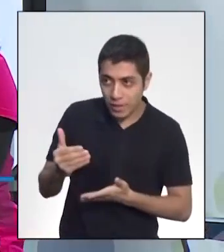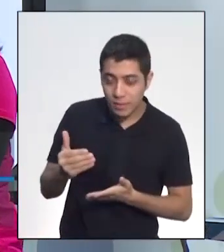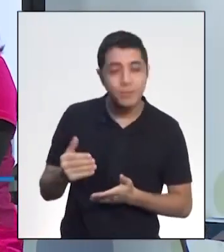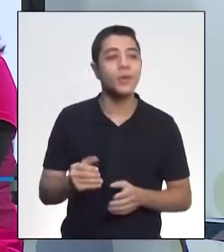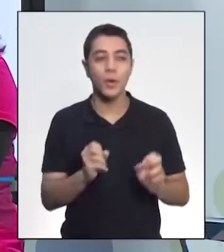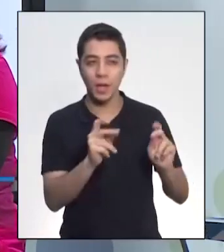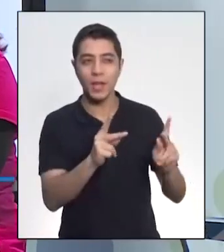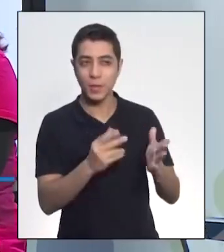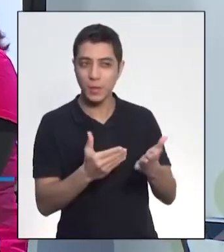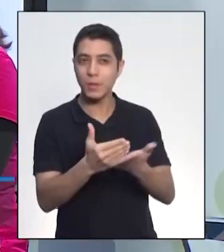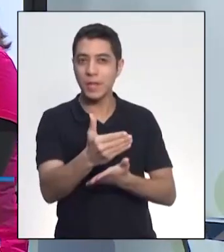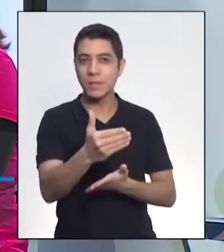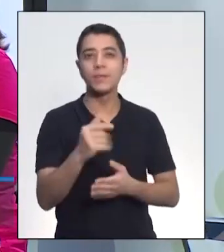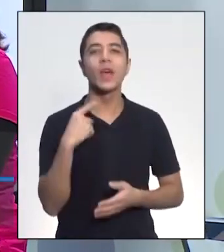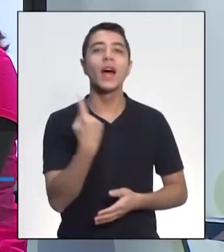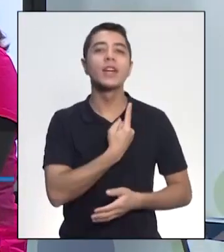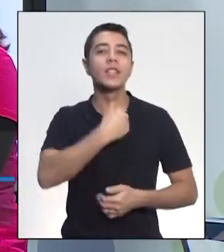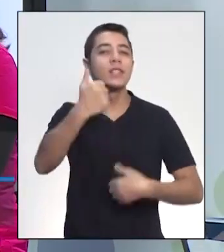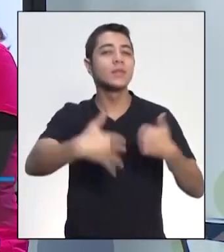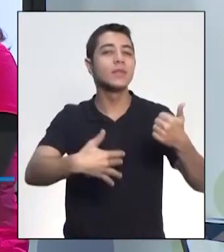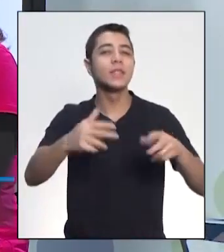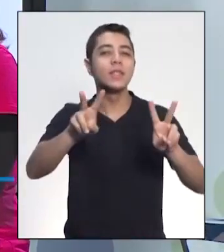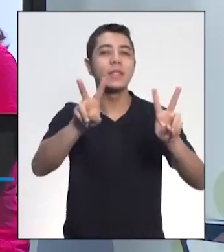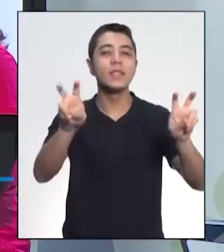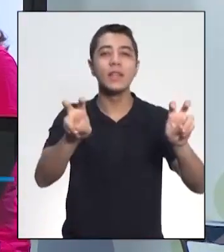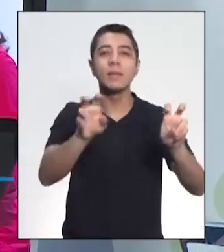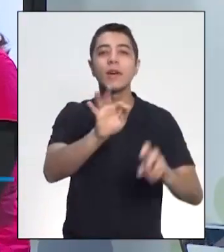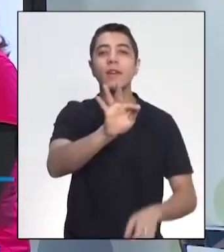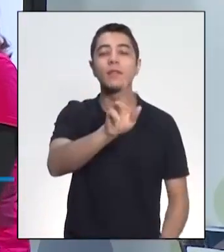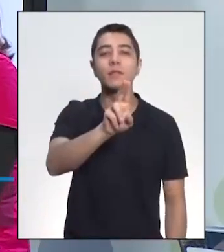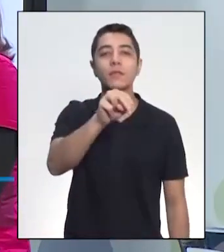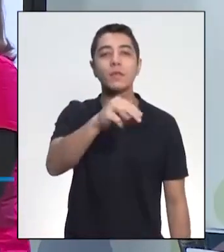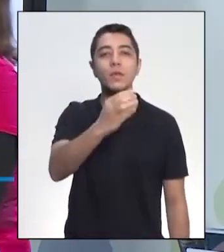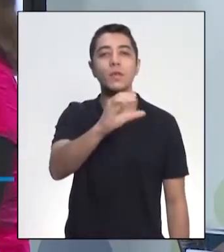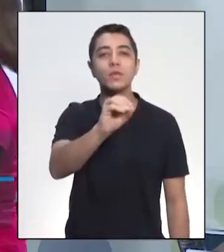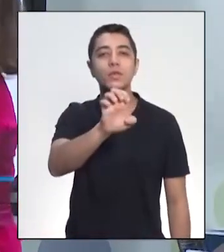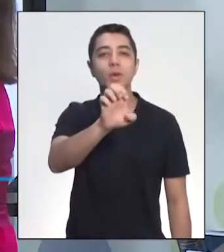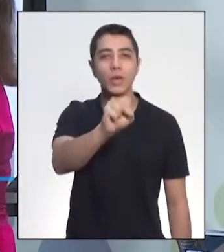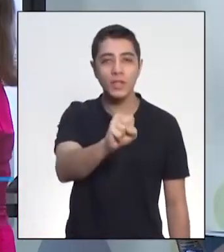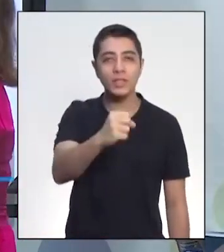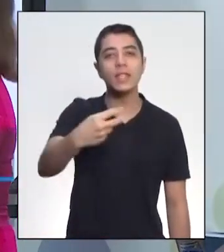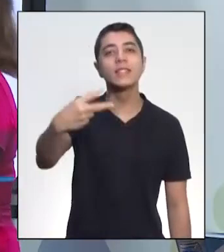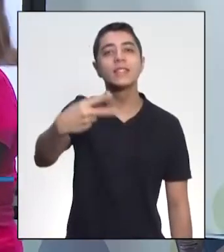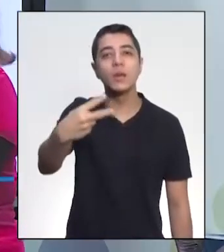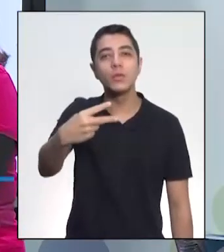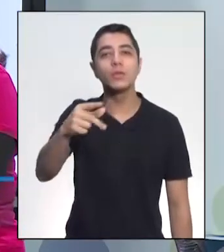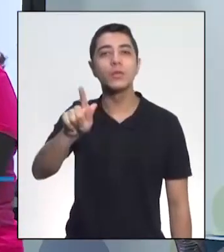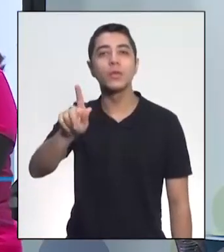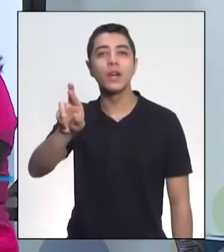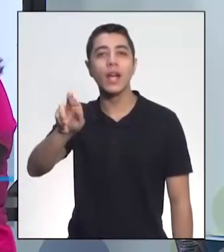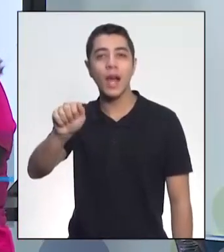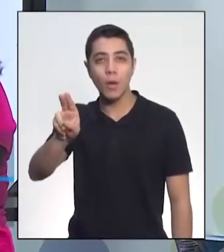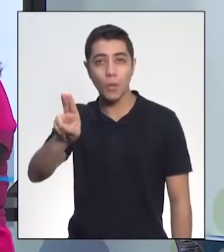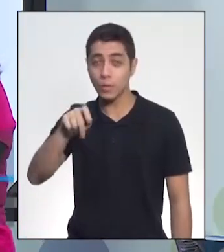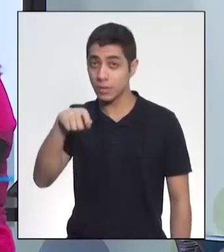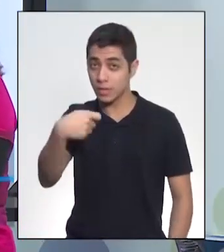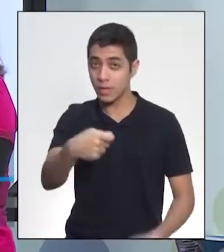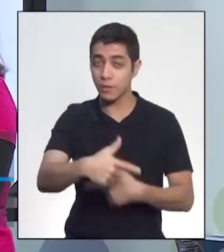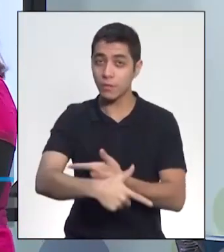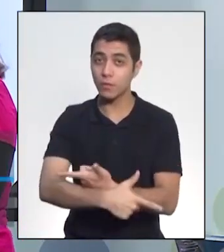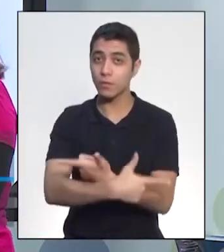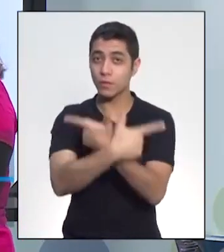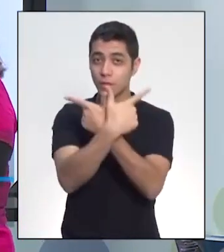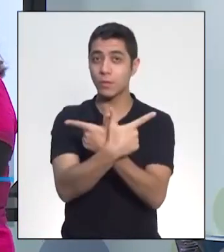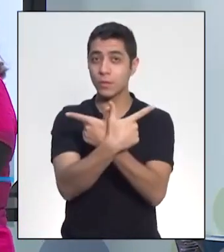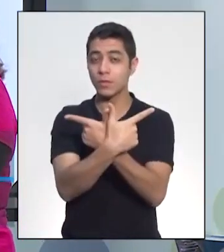falando de funções do segundo grau. Quem são as funções do segundo grau? São aquelas que aparecem no x², lembra? Formato f